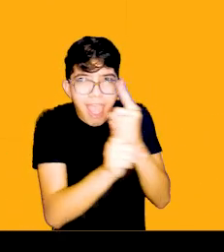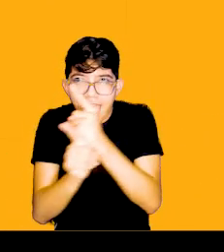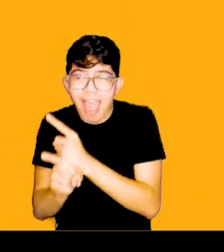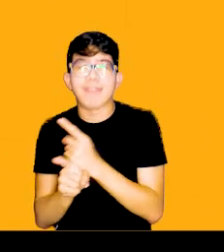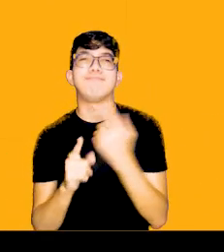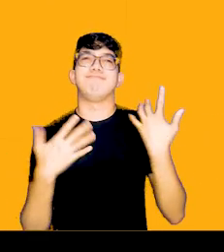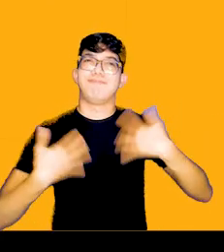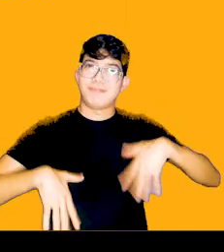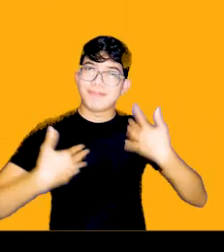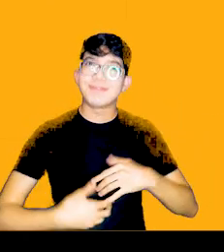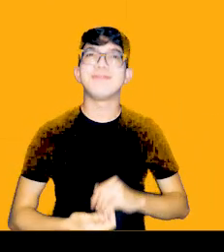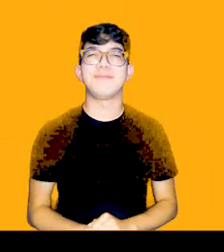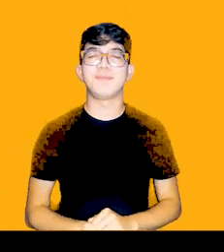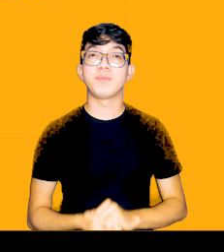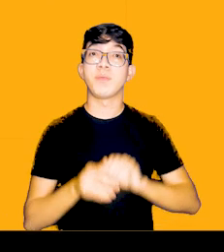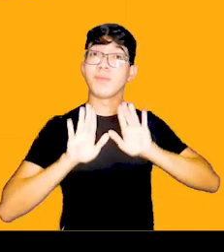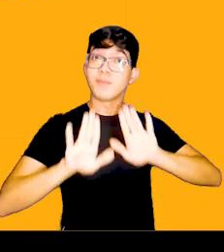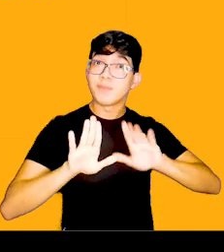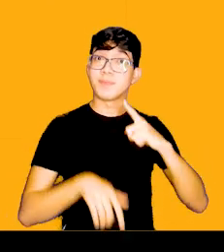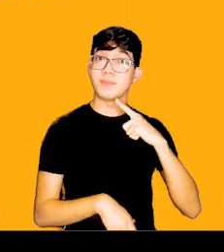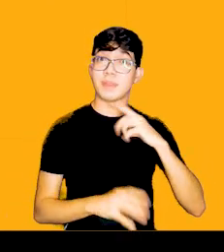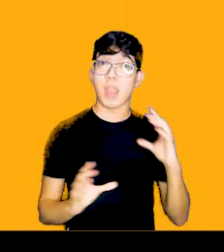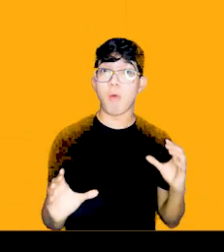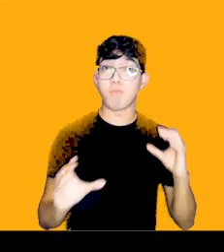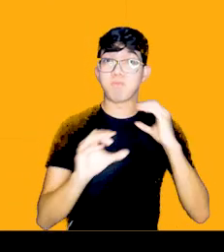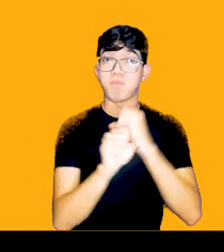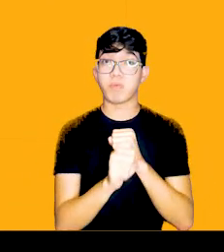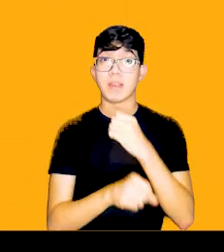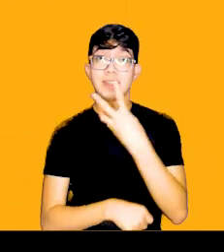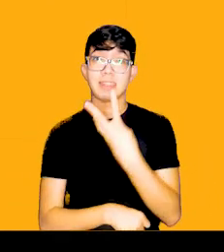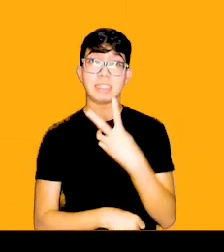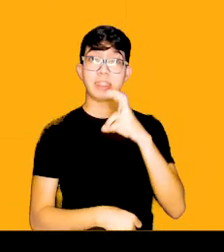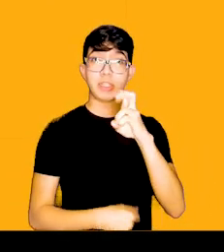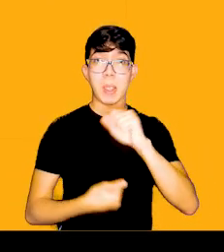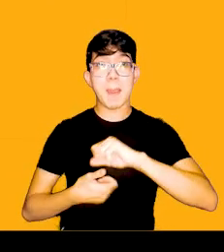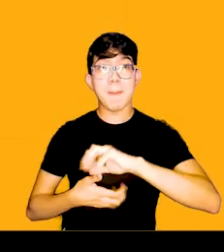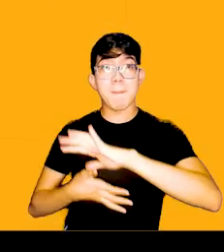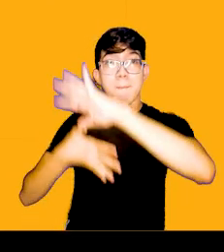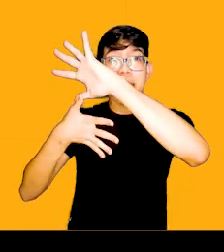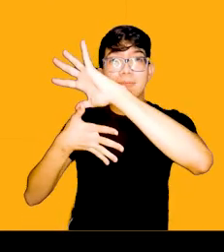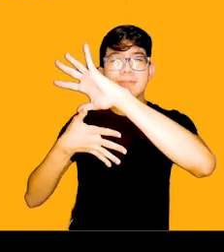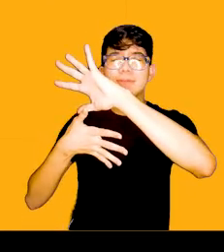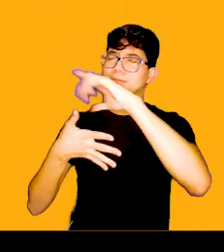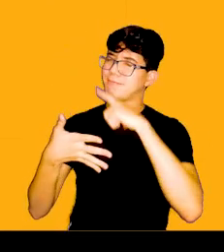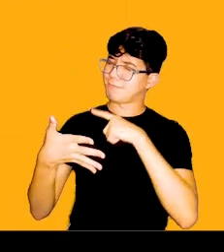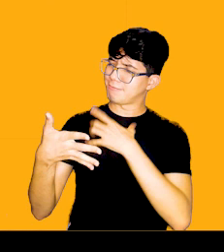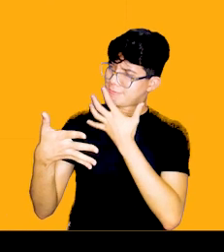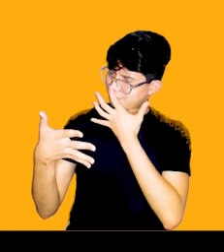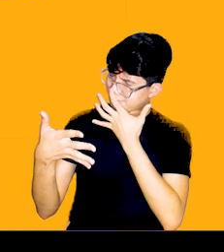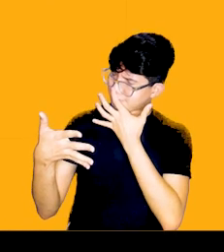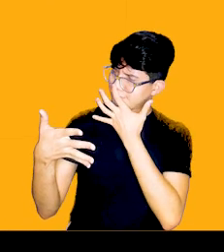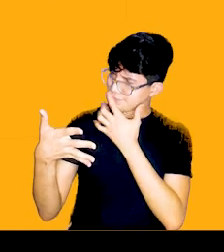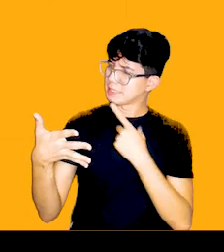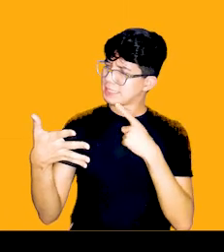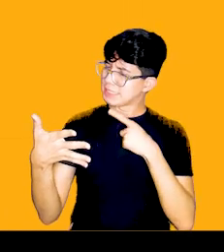que encontrou em sua busca carinhosa. Temos nas mãos 35 mapas desenhados com alegria pelos olhos